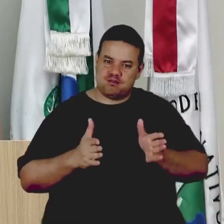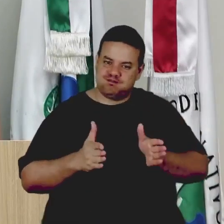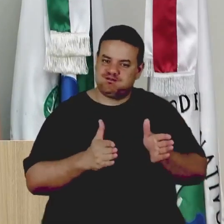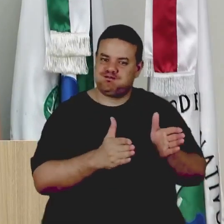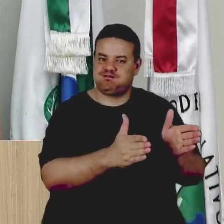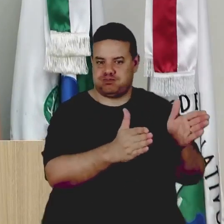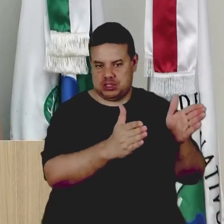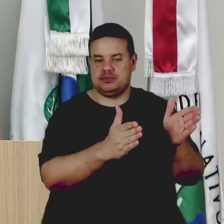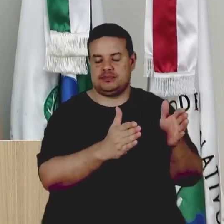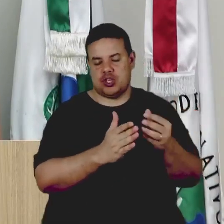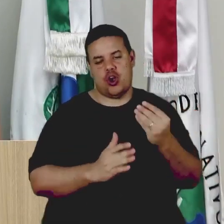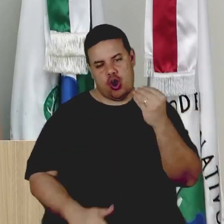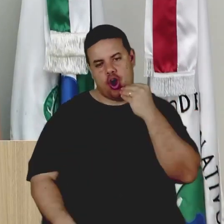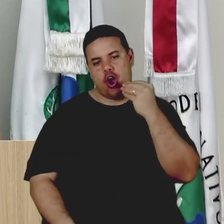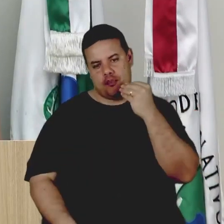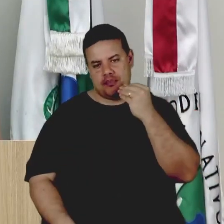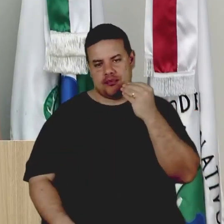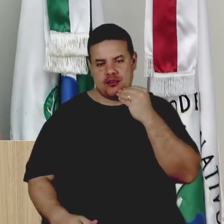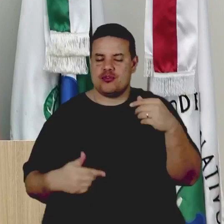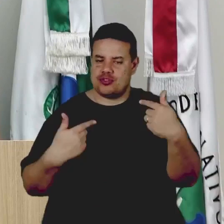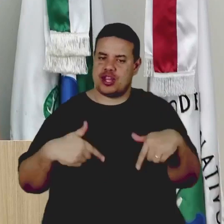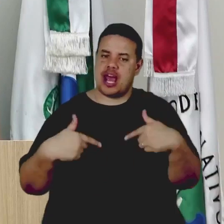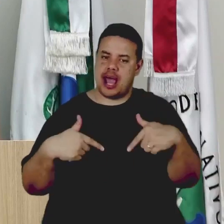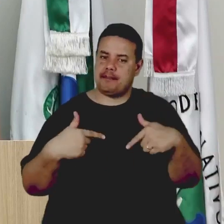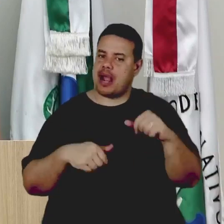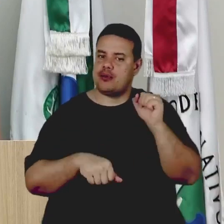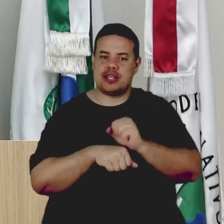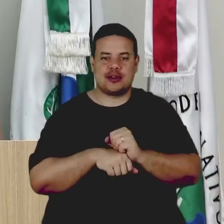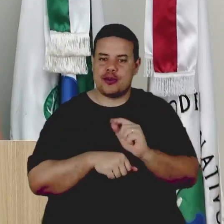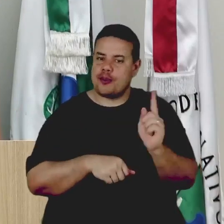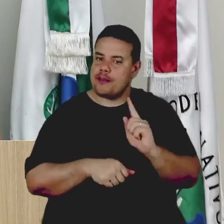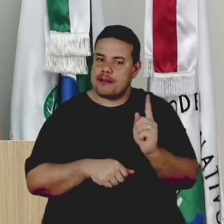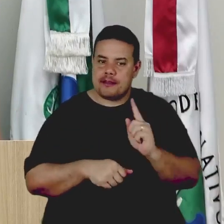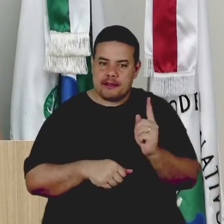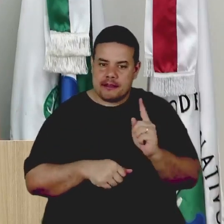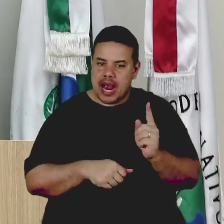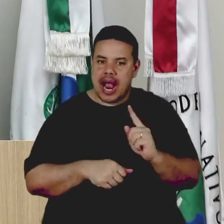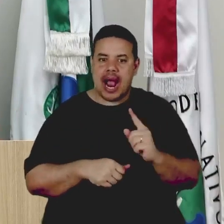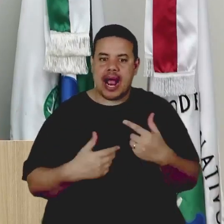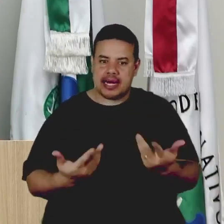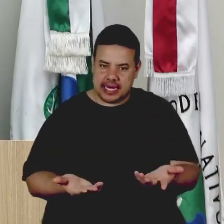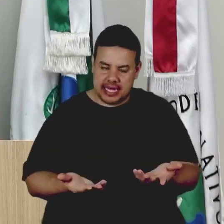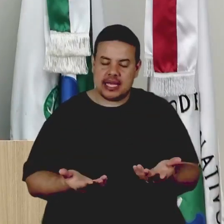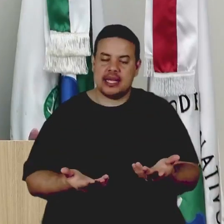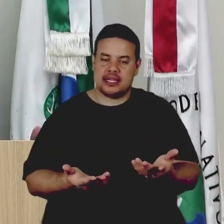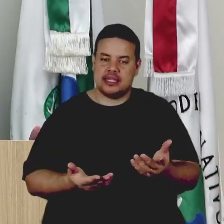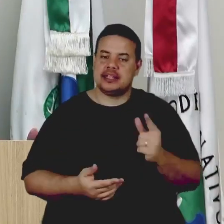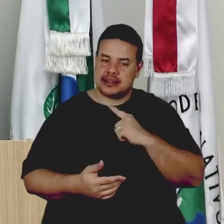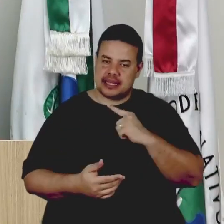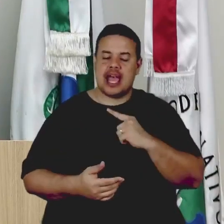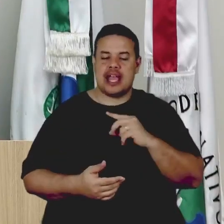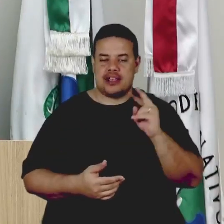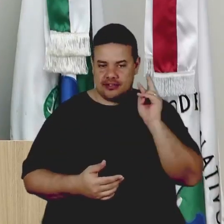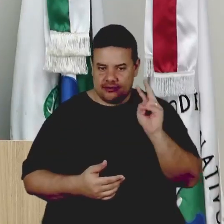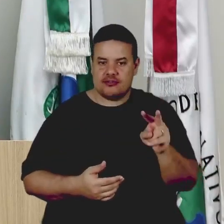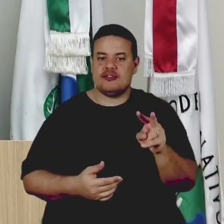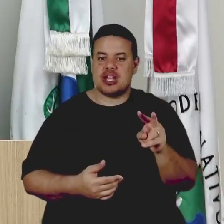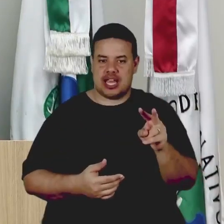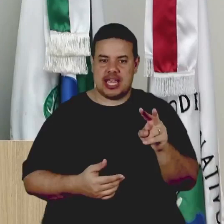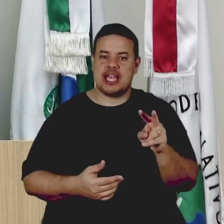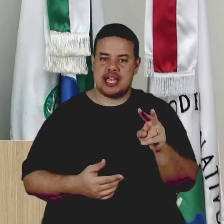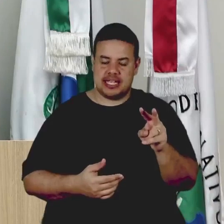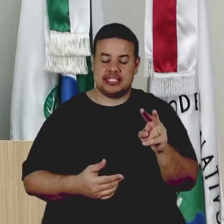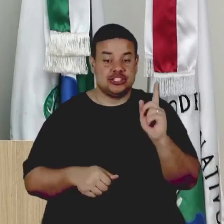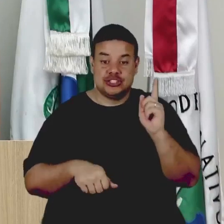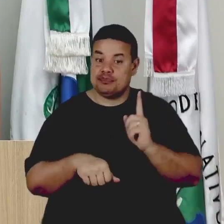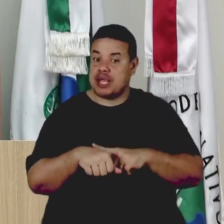É claro que é um trabalho que não para, é um trabalho constante. Nós não vamos ver o resultado de imediato, mas